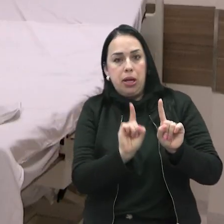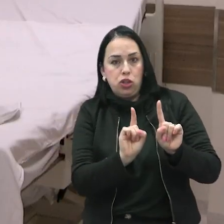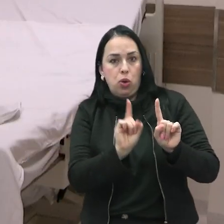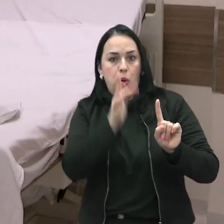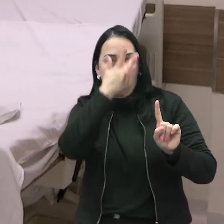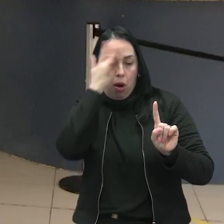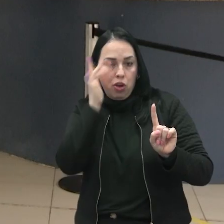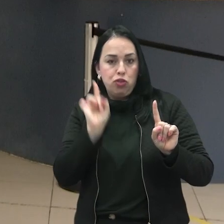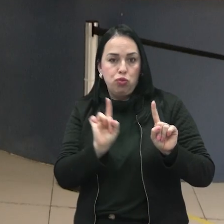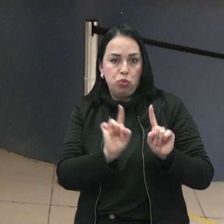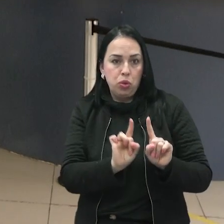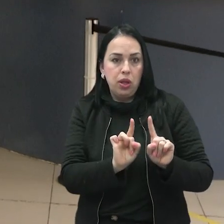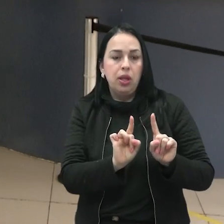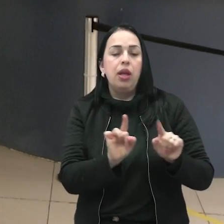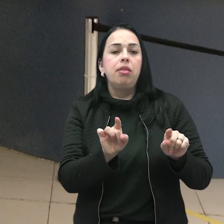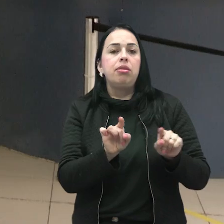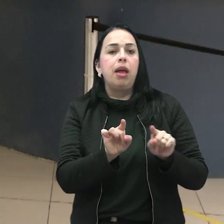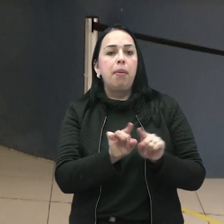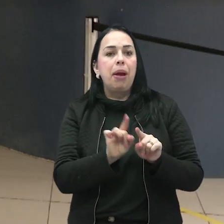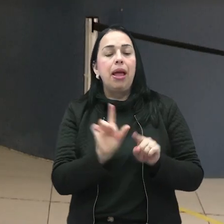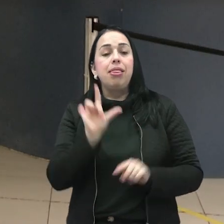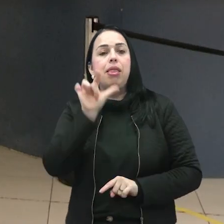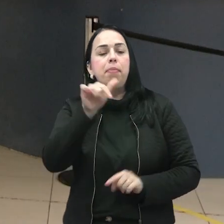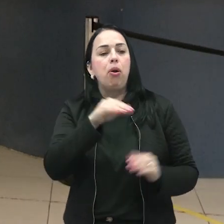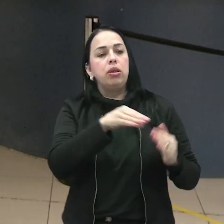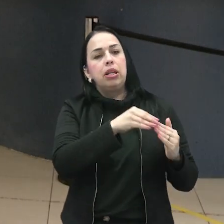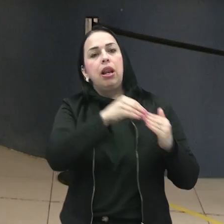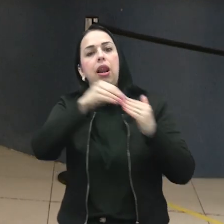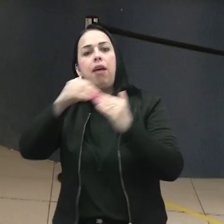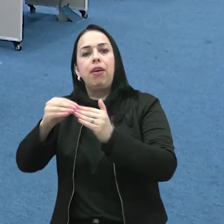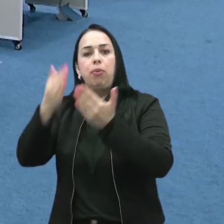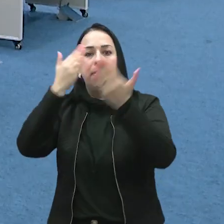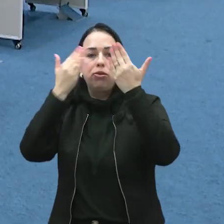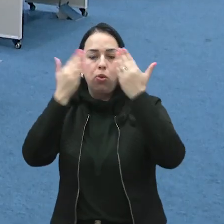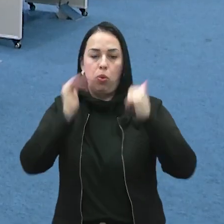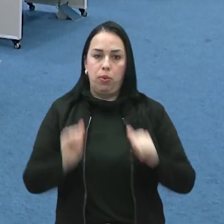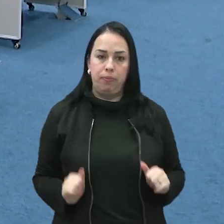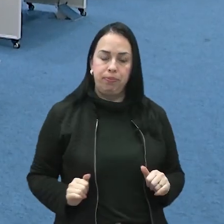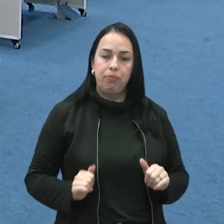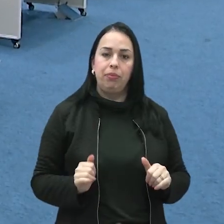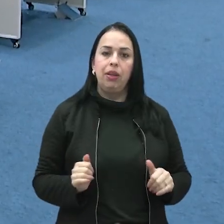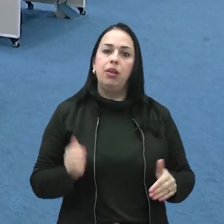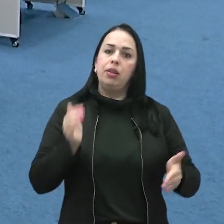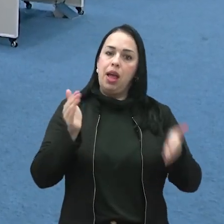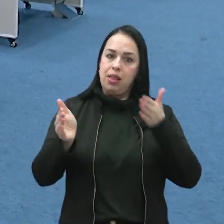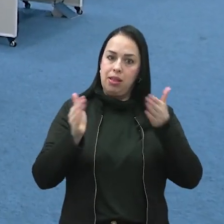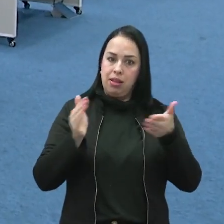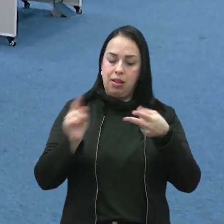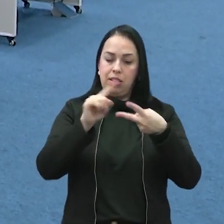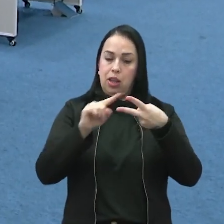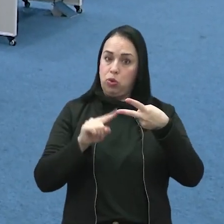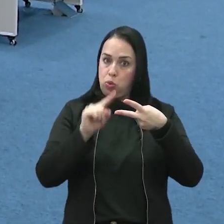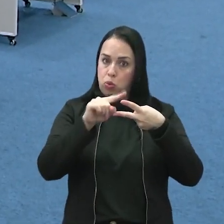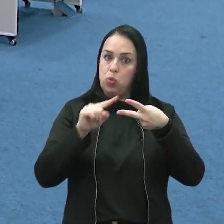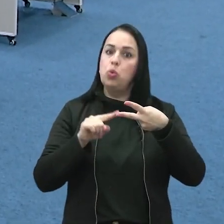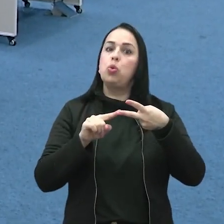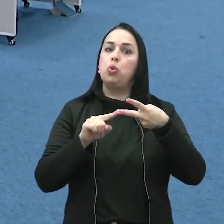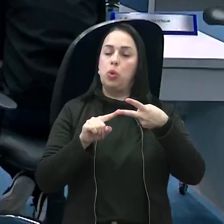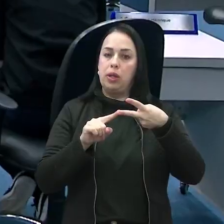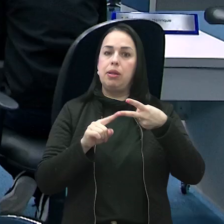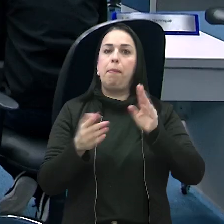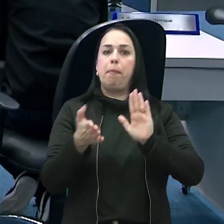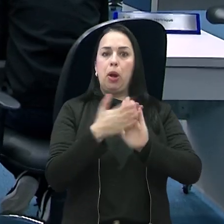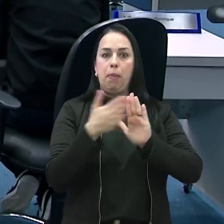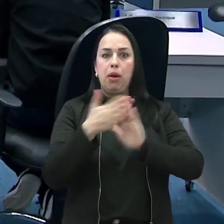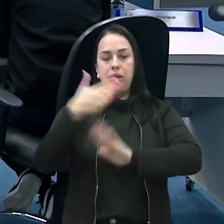durante a internação, além de encaminhar para serviço de apoio psicológico. Ainda durante a sessão, foram aprovadas 2 propostas